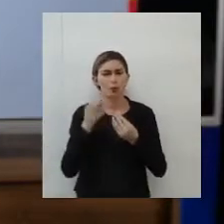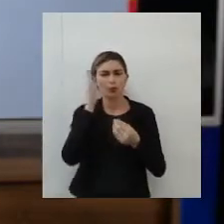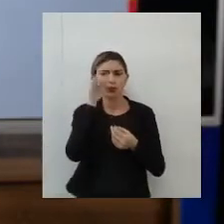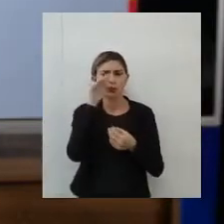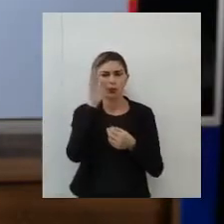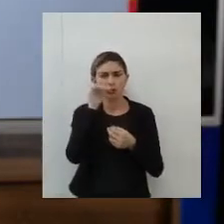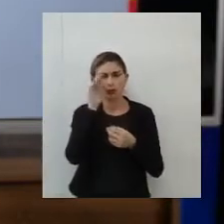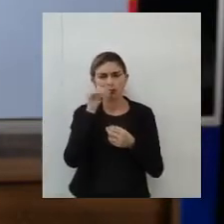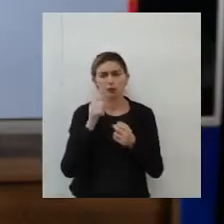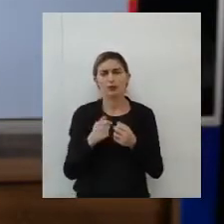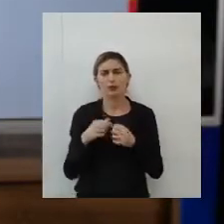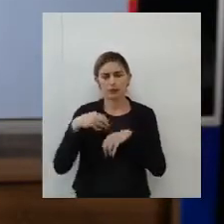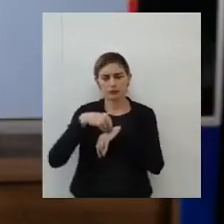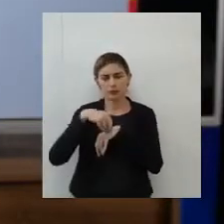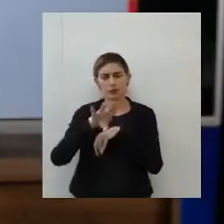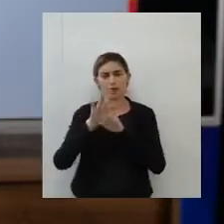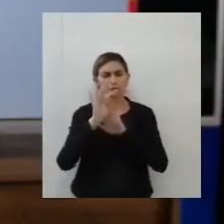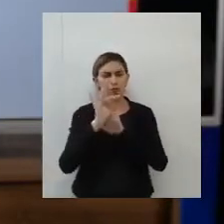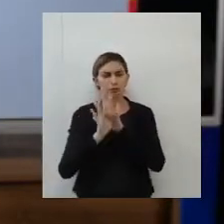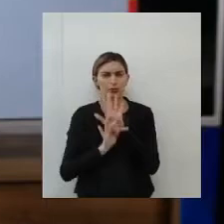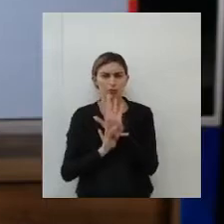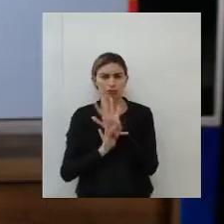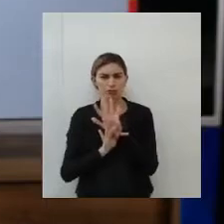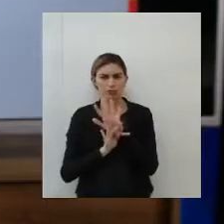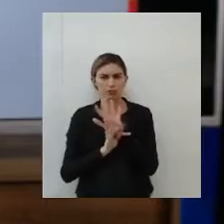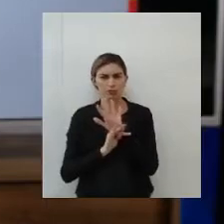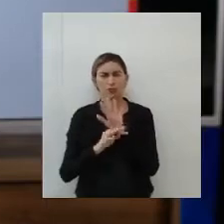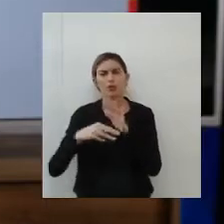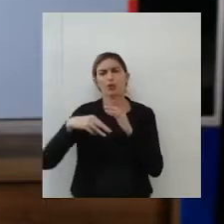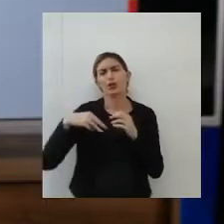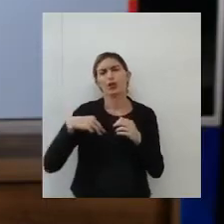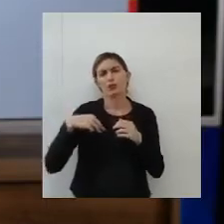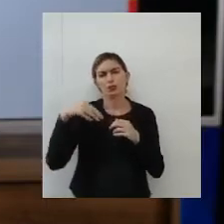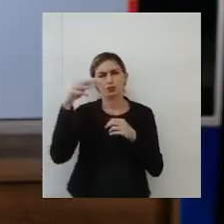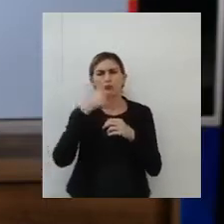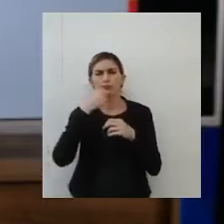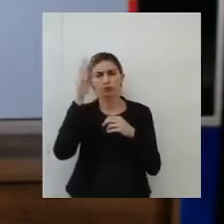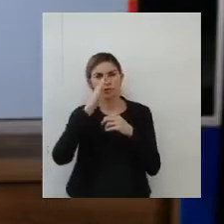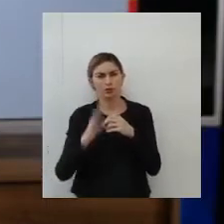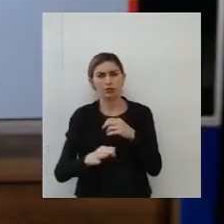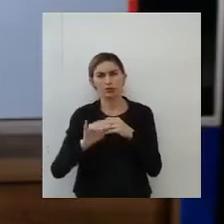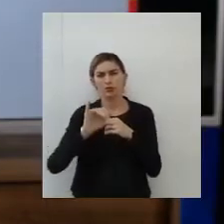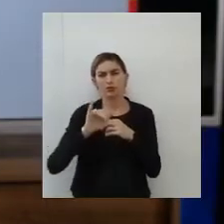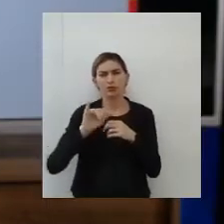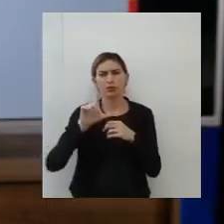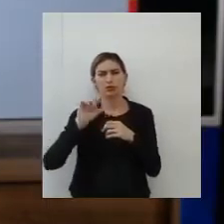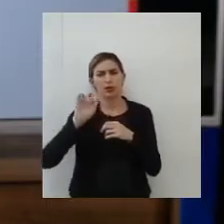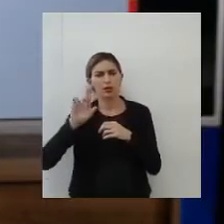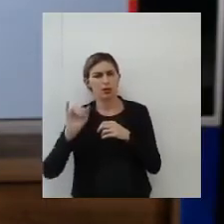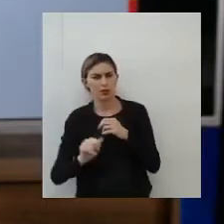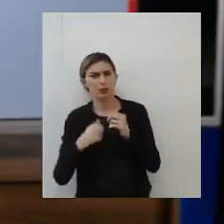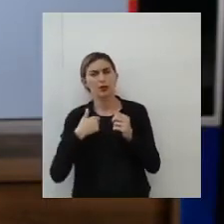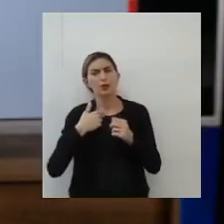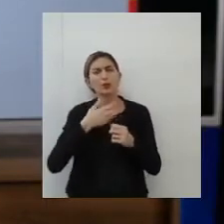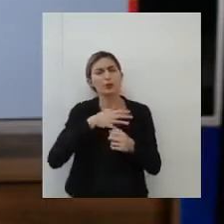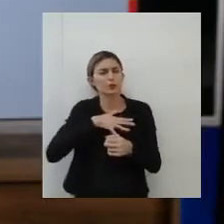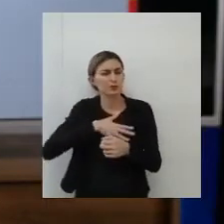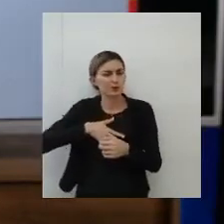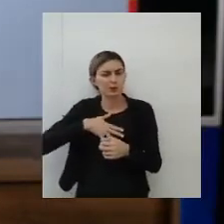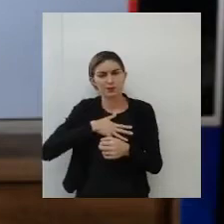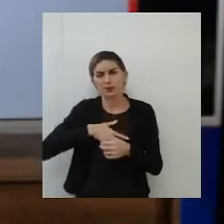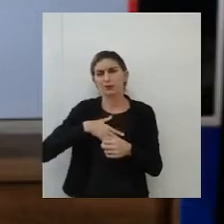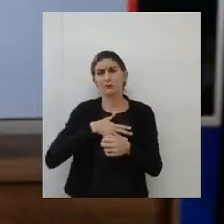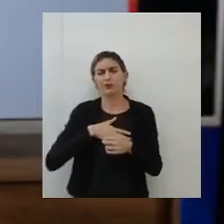curiosidade final, eu queria trazer um texto do medievalista brasileiro Hilário Franco Júnior, por quem eu tenho um grande